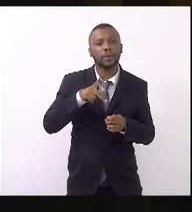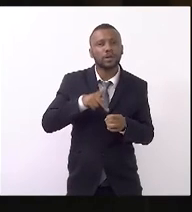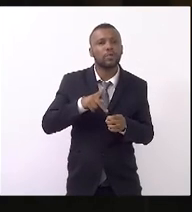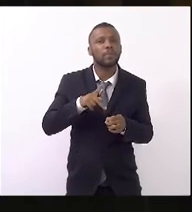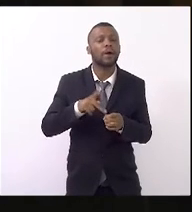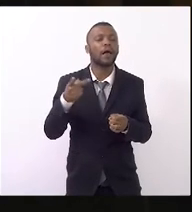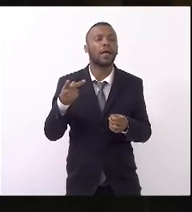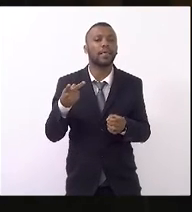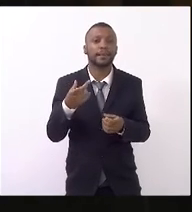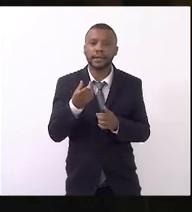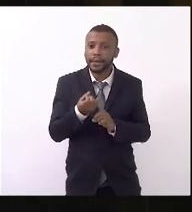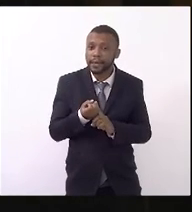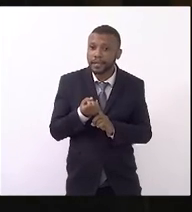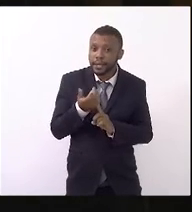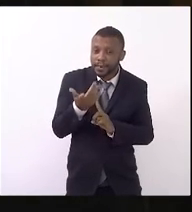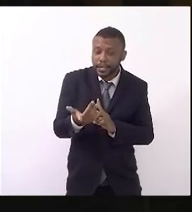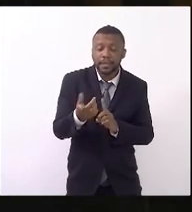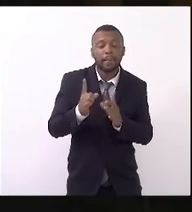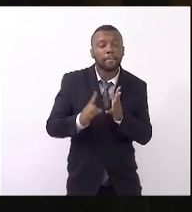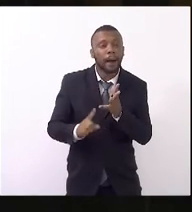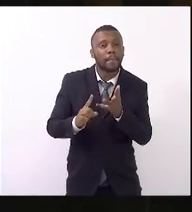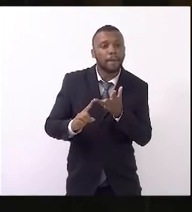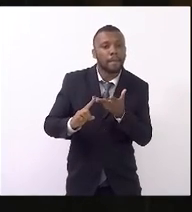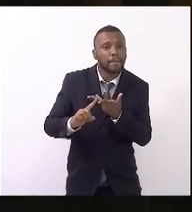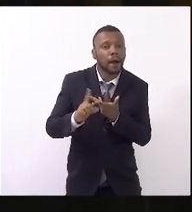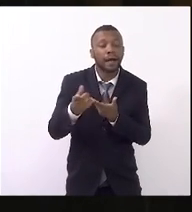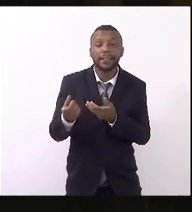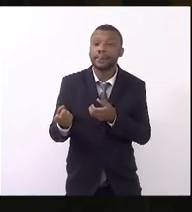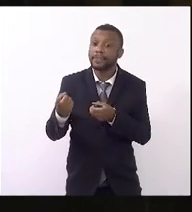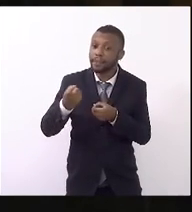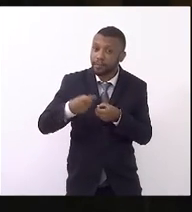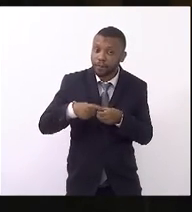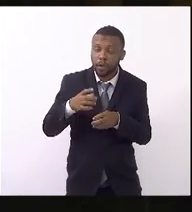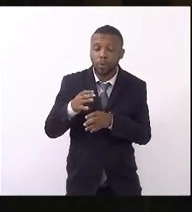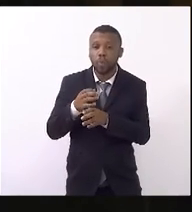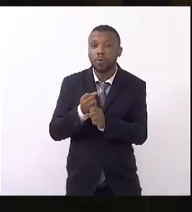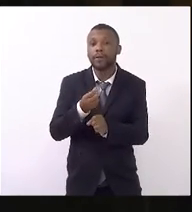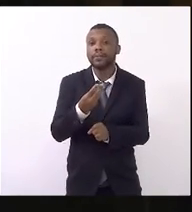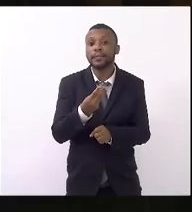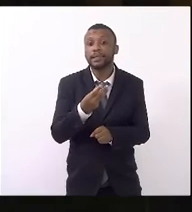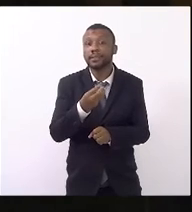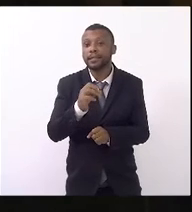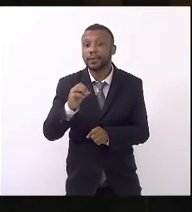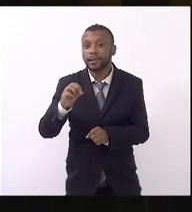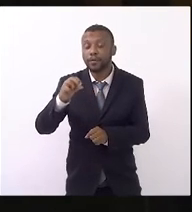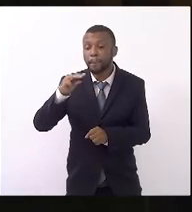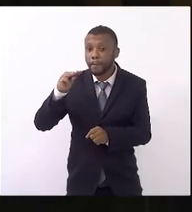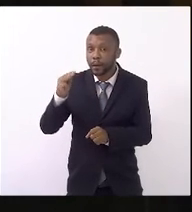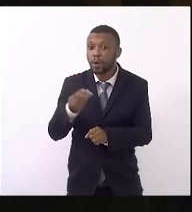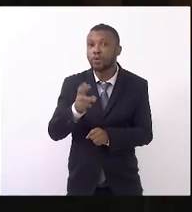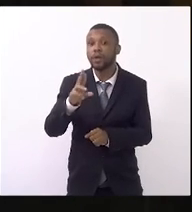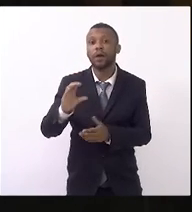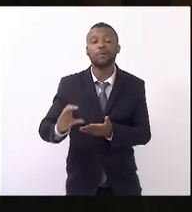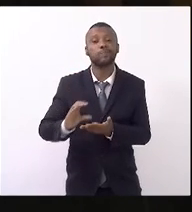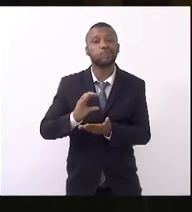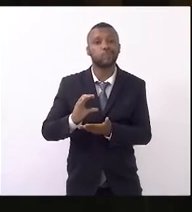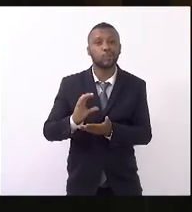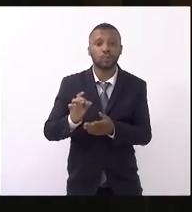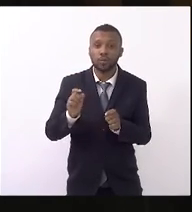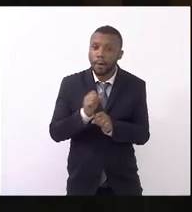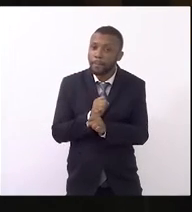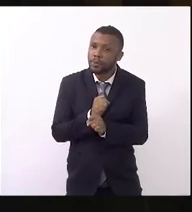que em delação devolveu 300 milhões de reais. Não é possível que esse cidadão juntou isso